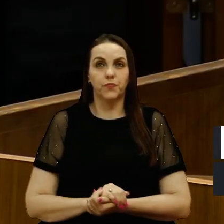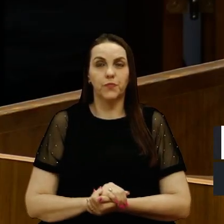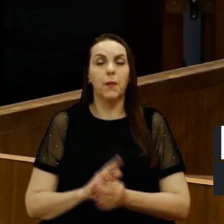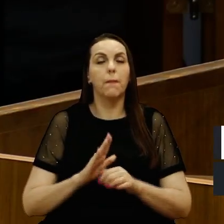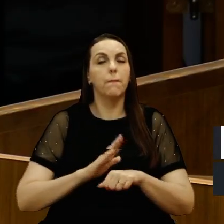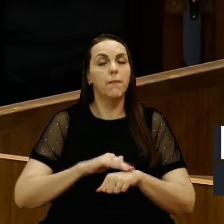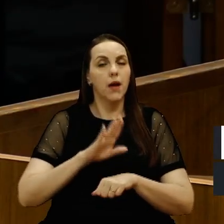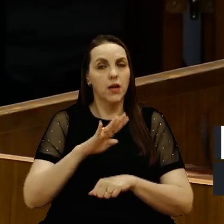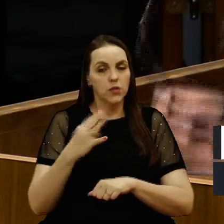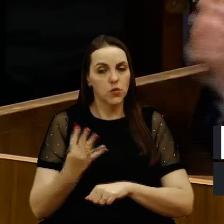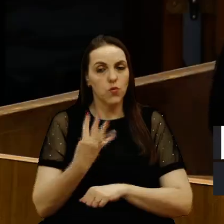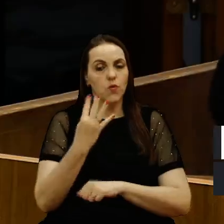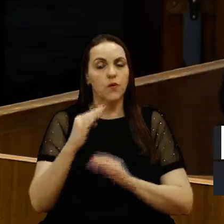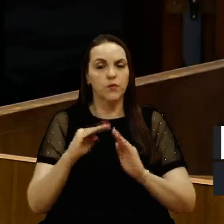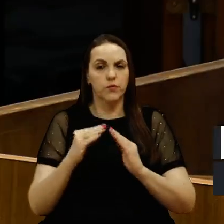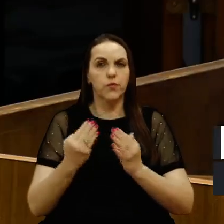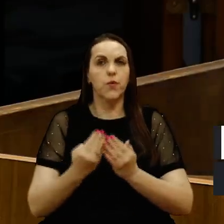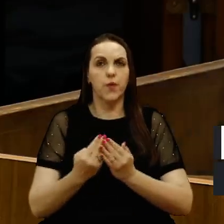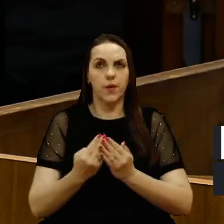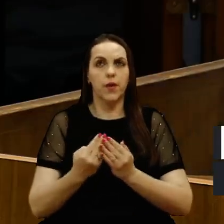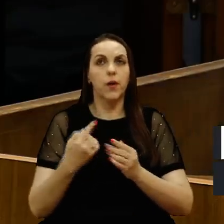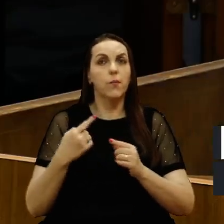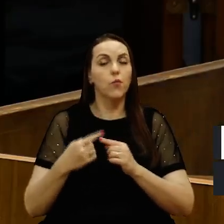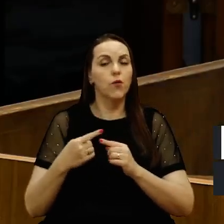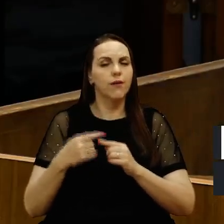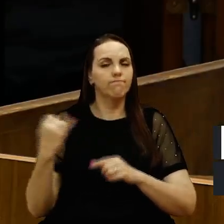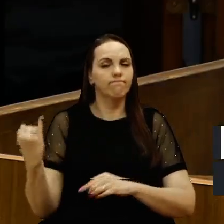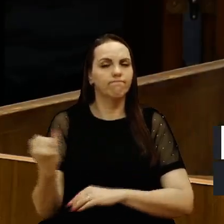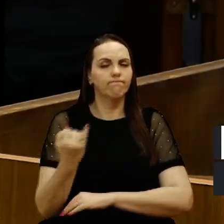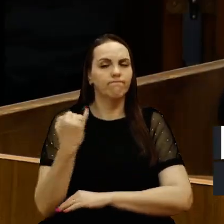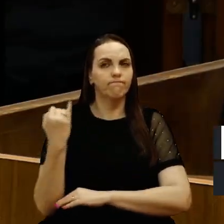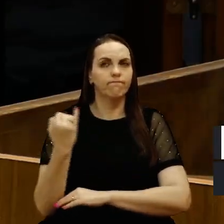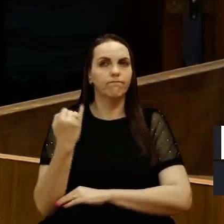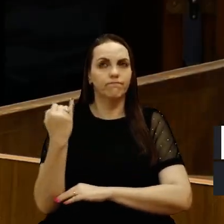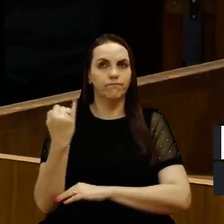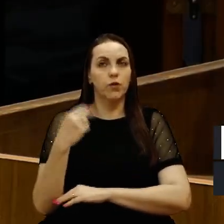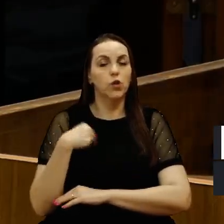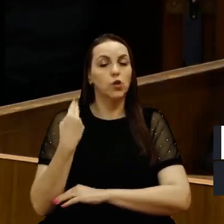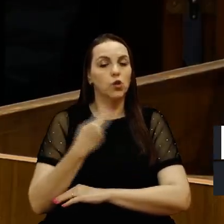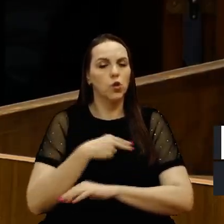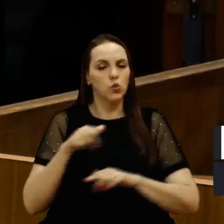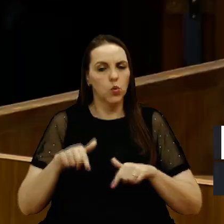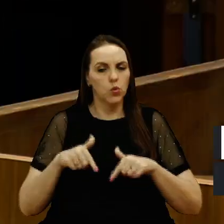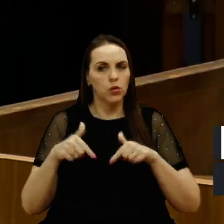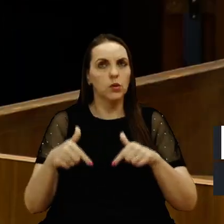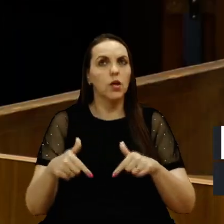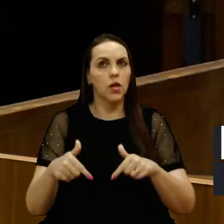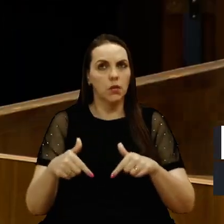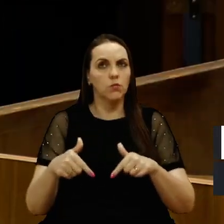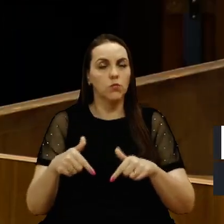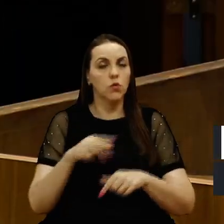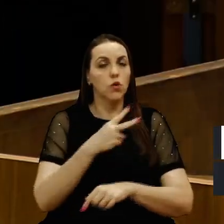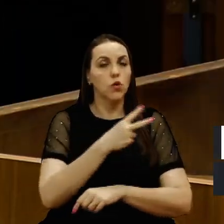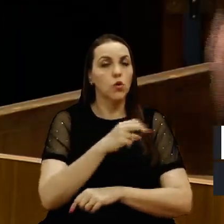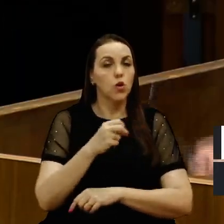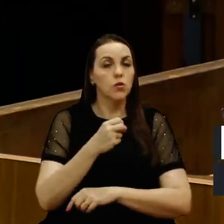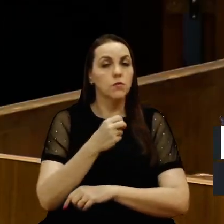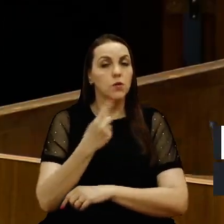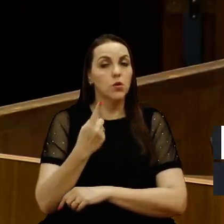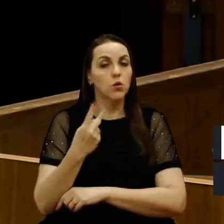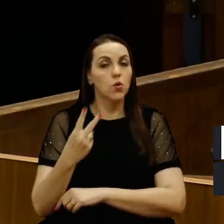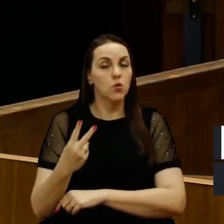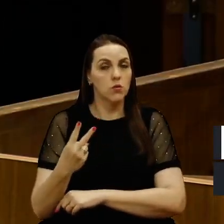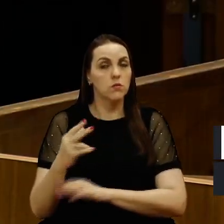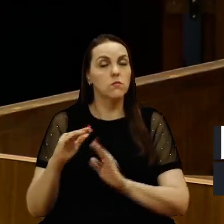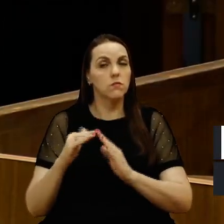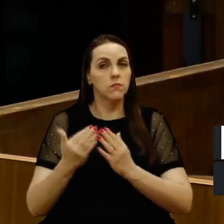Mais 4 escolas, porque é de extrema importância e nós estamos lutando desde 2012 por uma